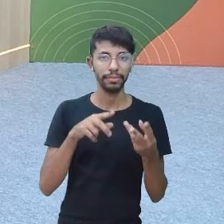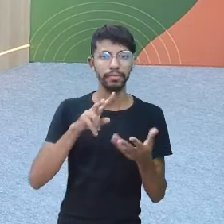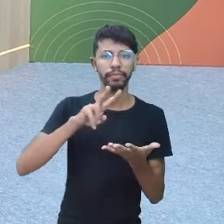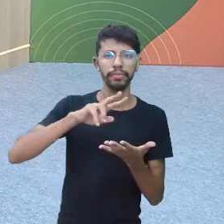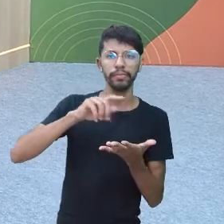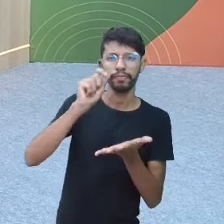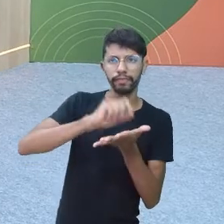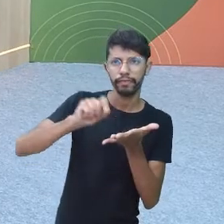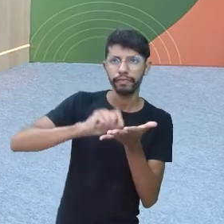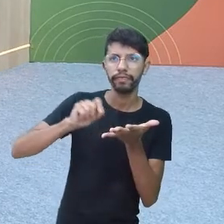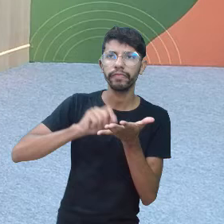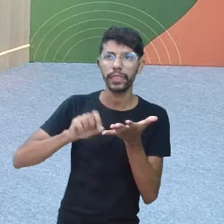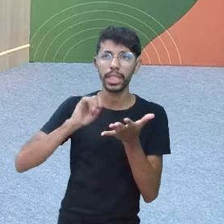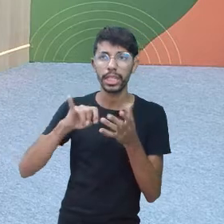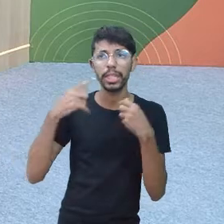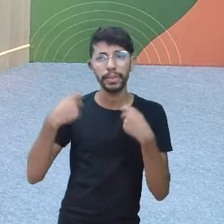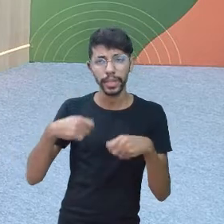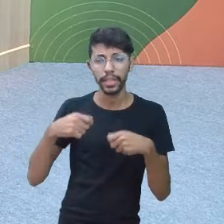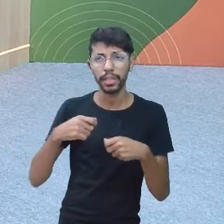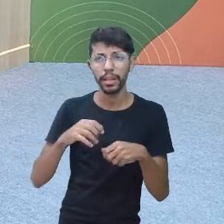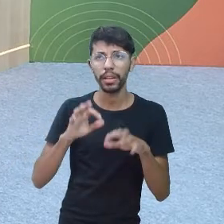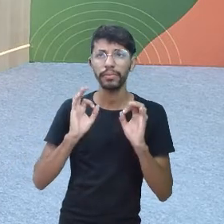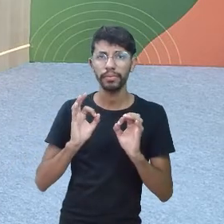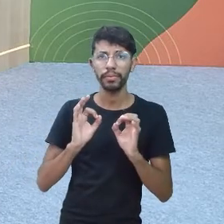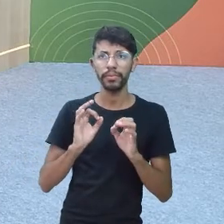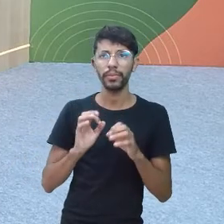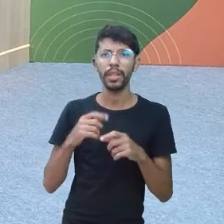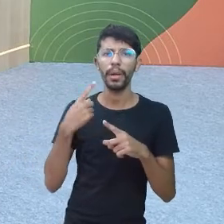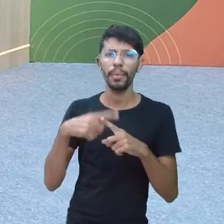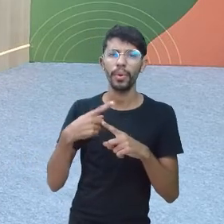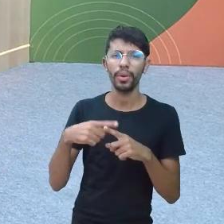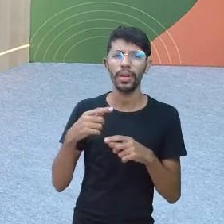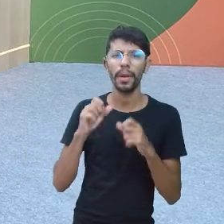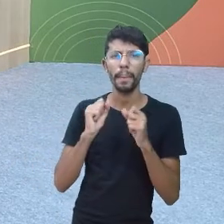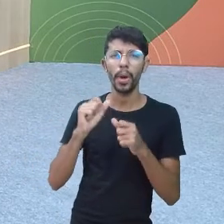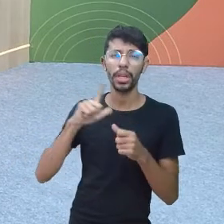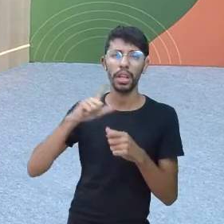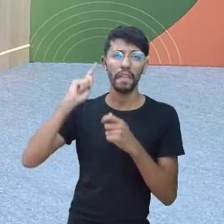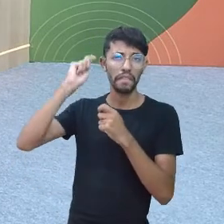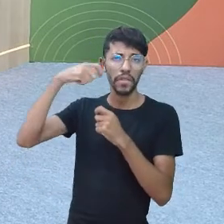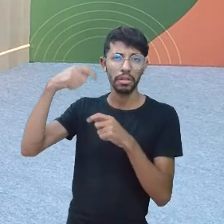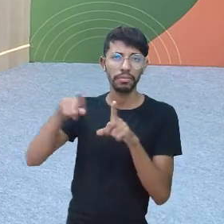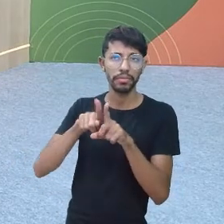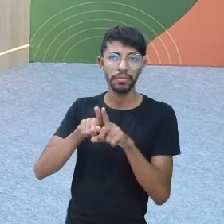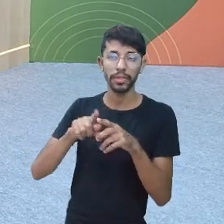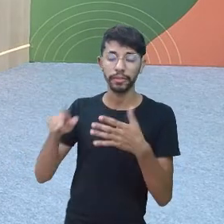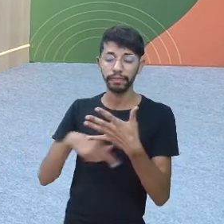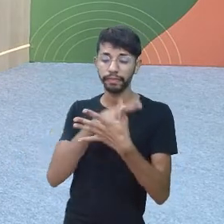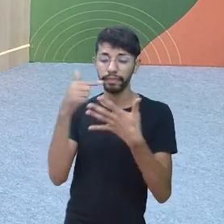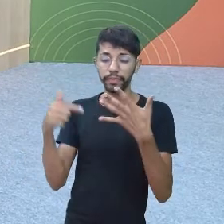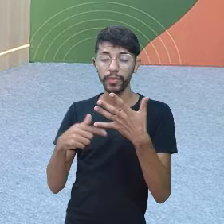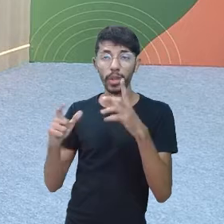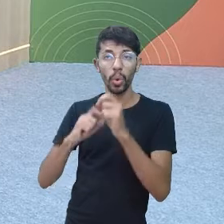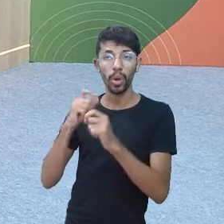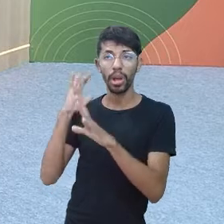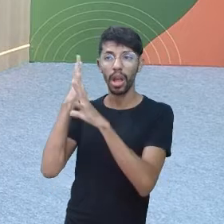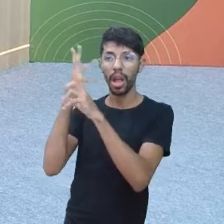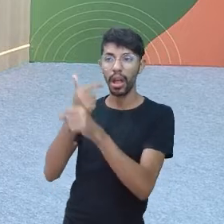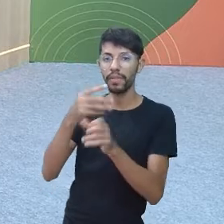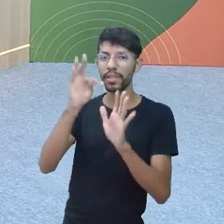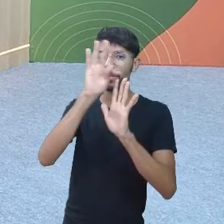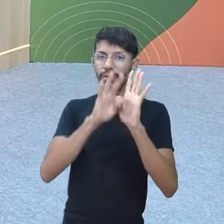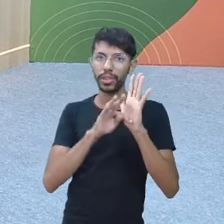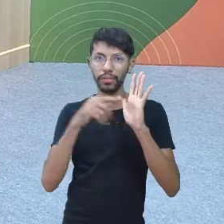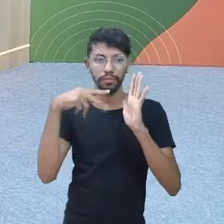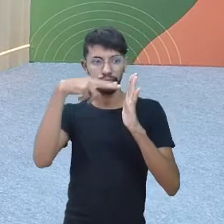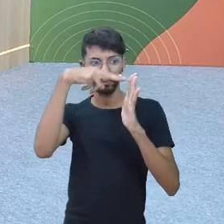necessário, porque nem toda entrevista será transcrita, né? Ela pode existir em formato de vídeo. E a revisão do texto, tá certo? É sempre bom